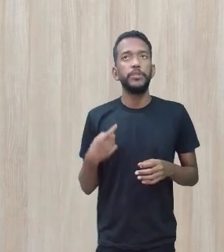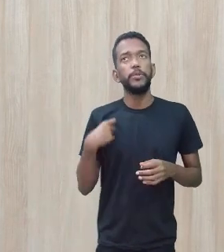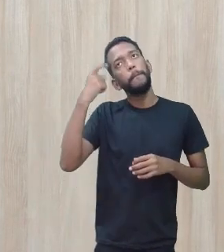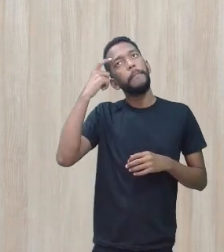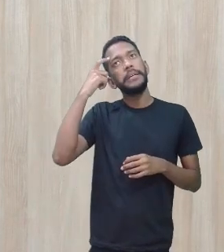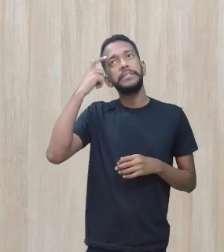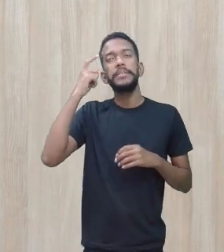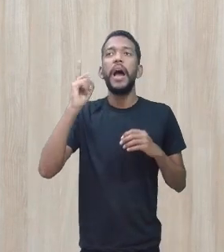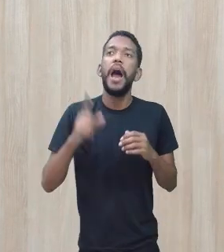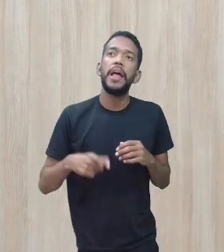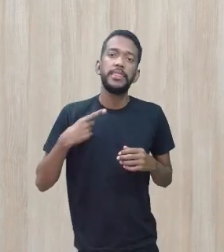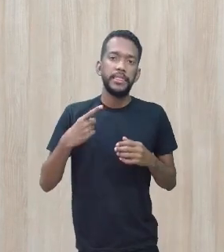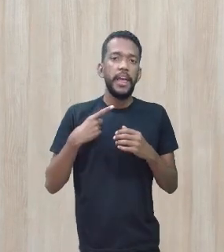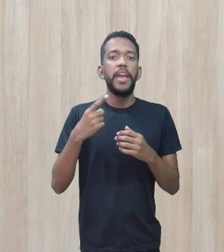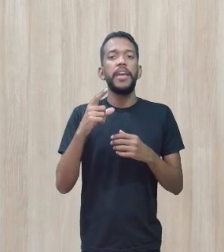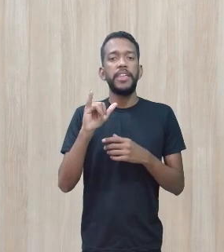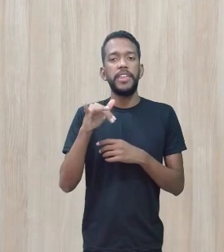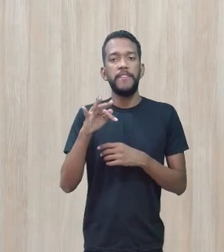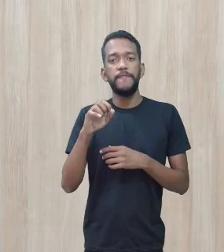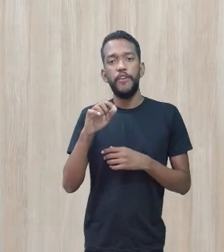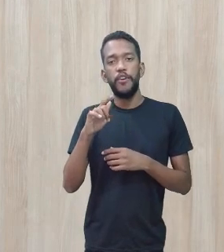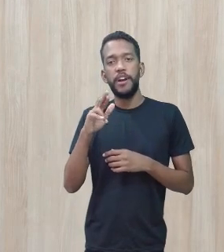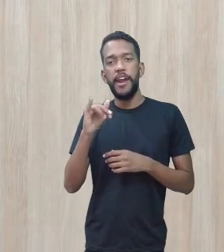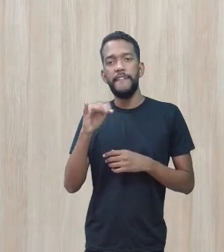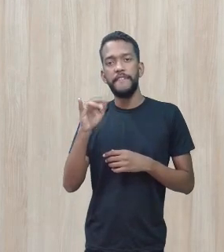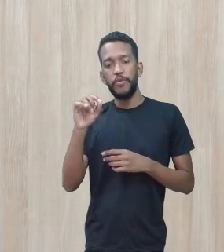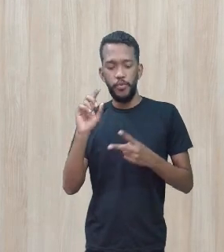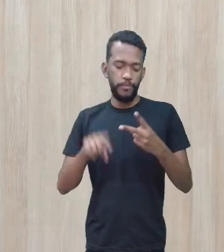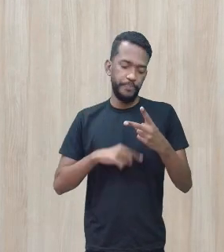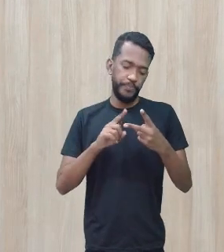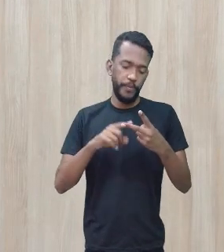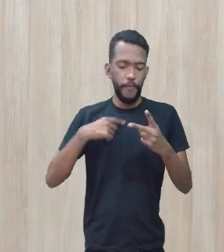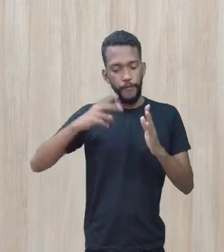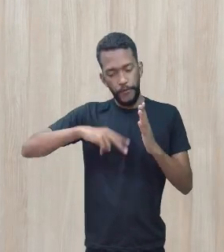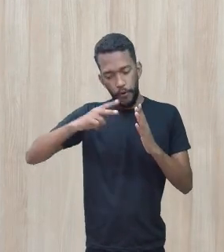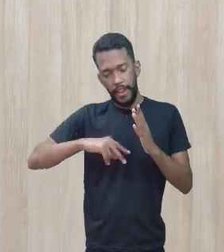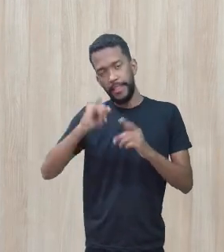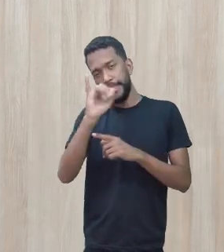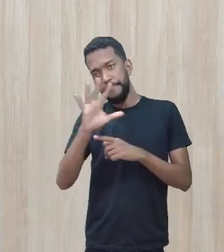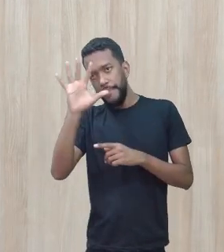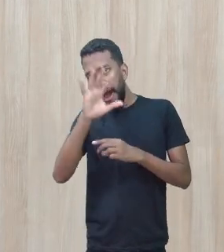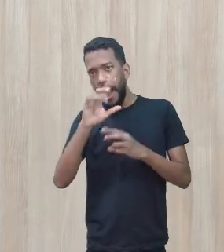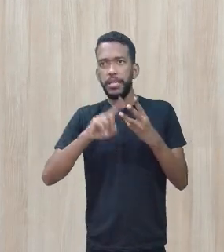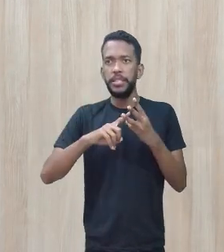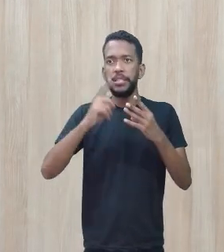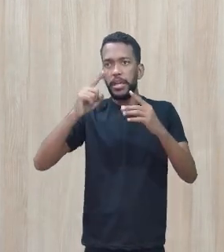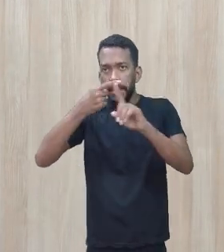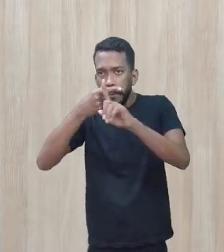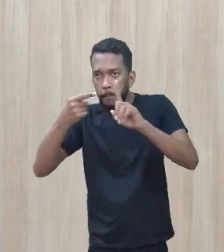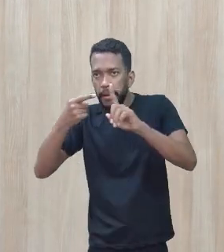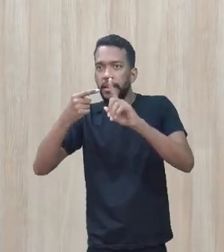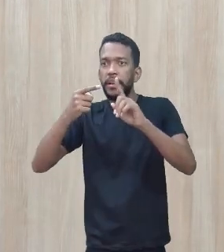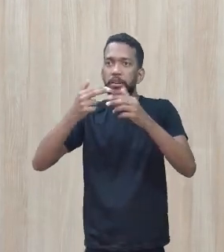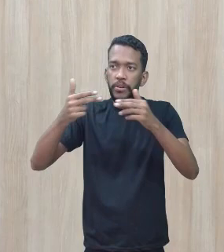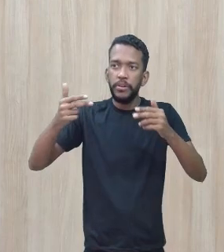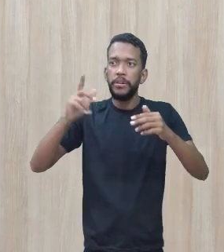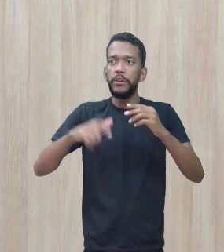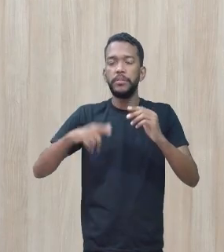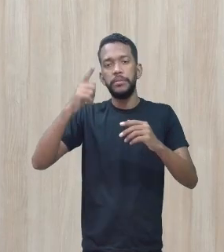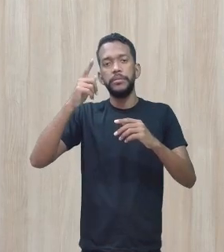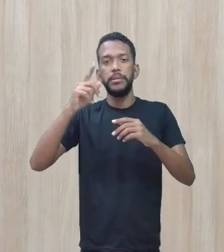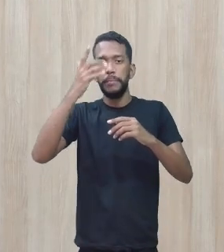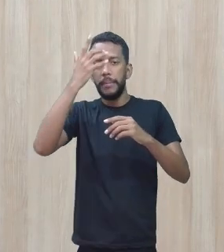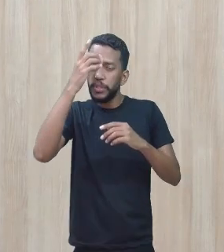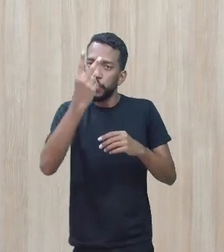tem um infográfico, agora eu vou ler esse desenho. Agora, aquela pessoinha cortada aqui pela metade está representando